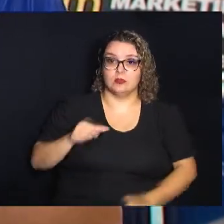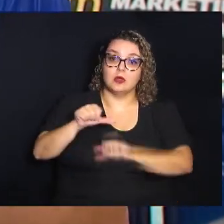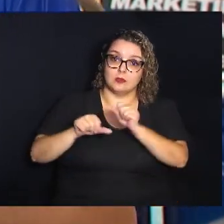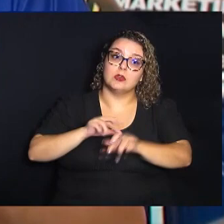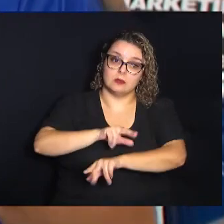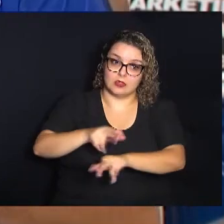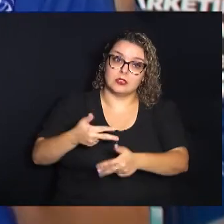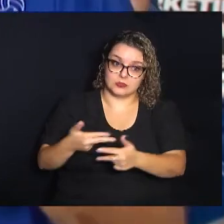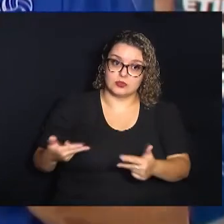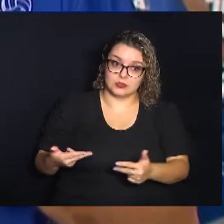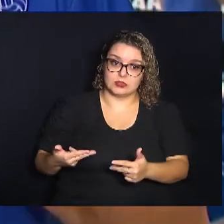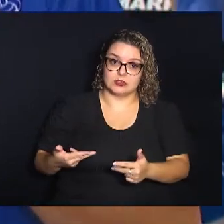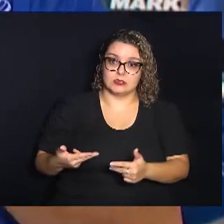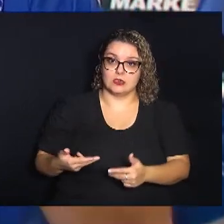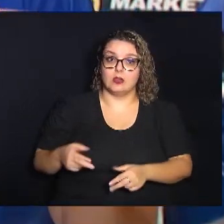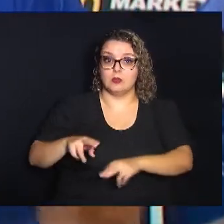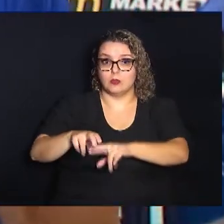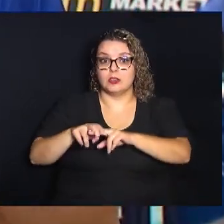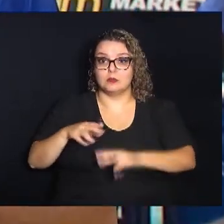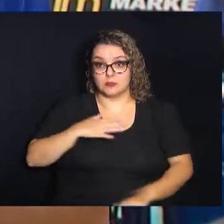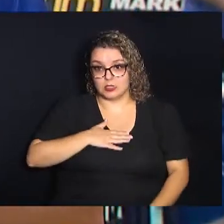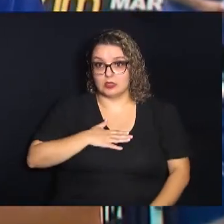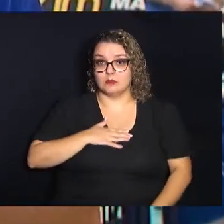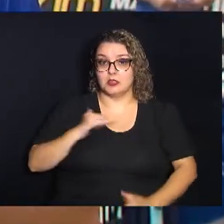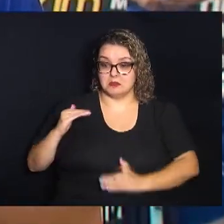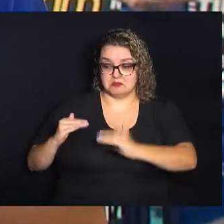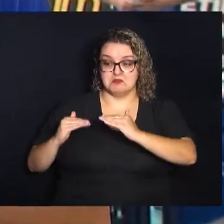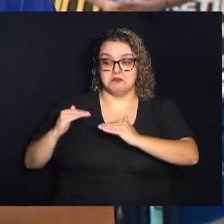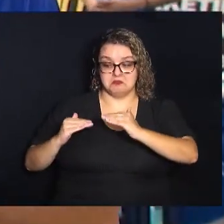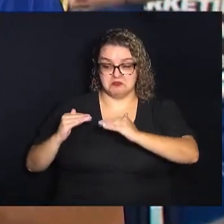coisa. E por isso que para mim está muito equilibrado.